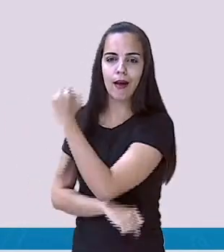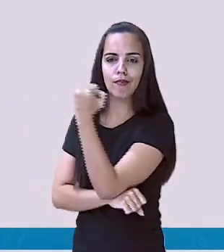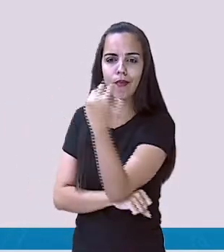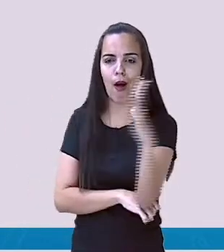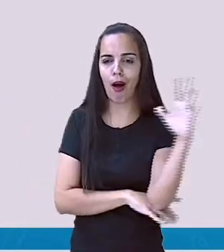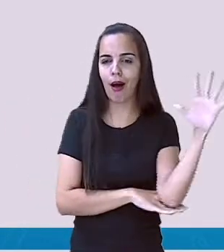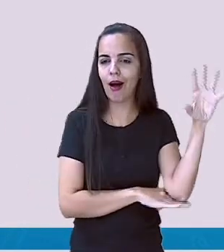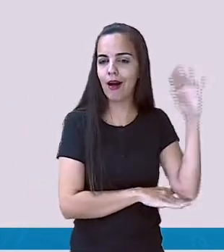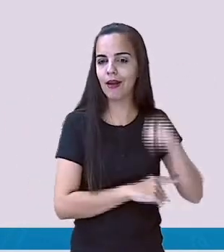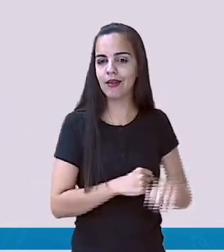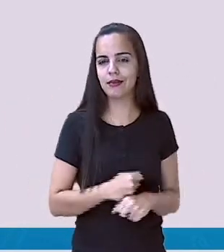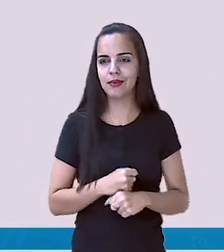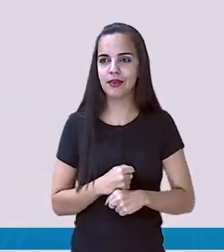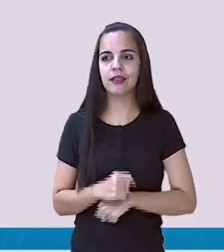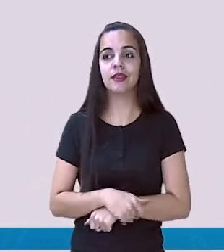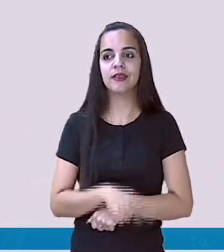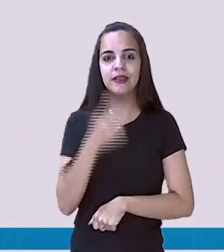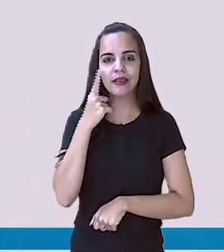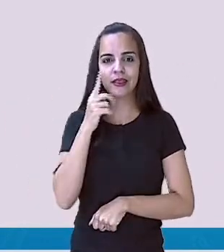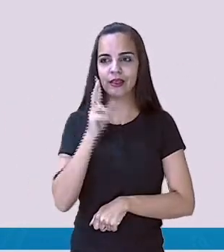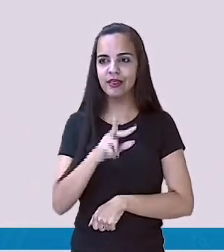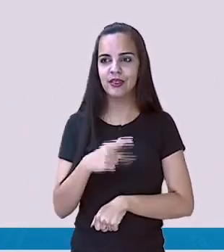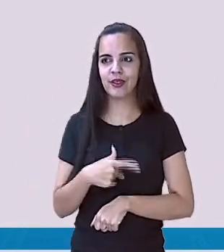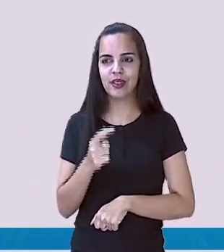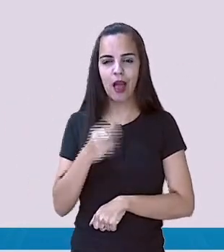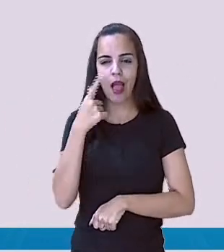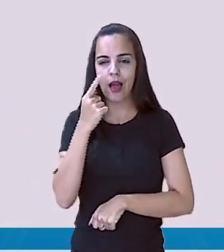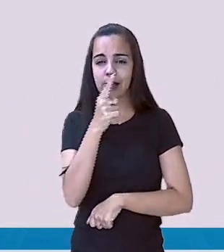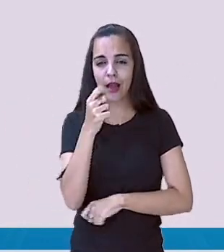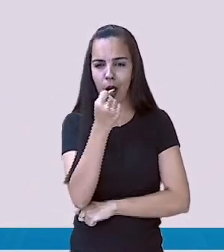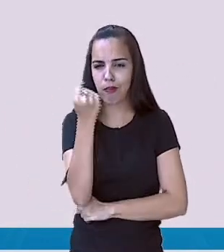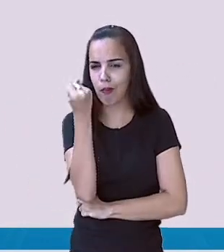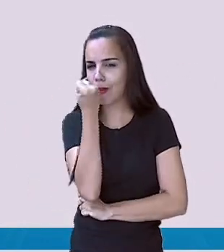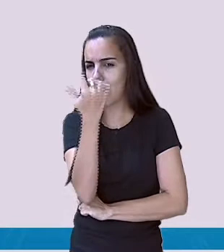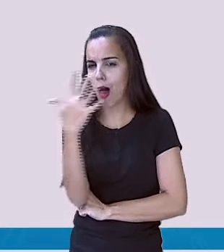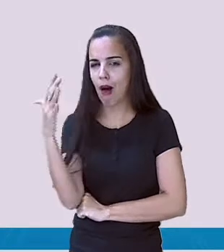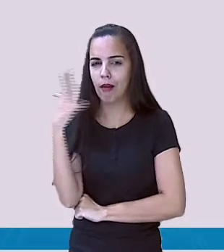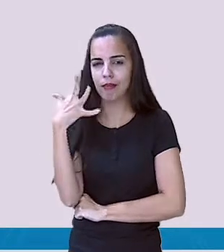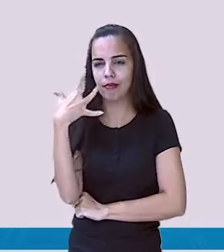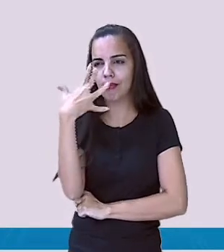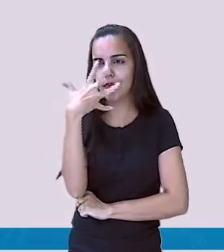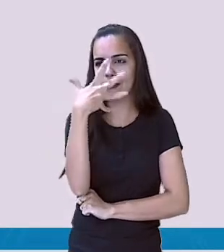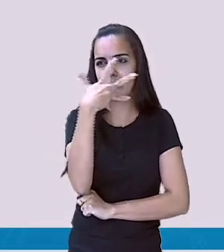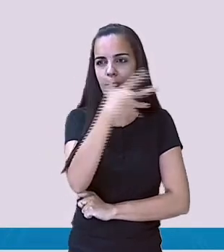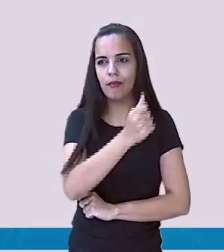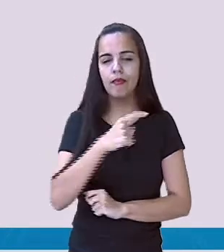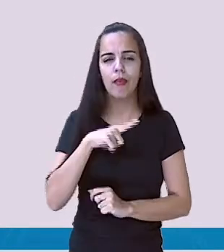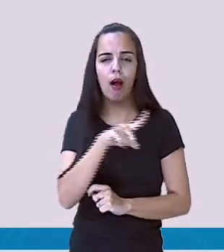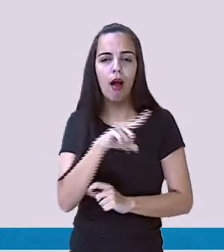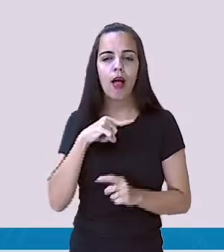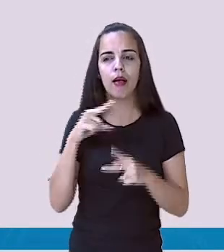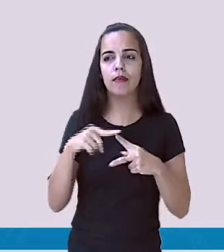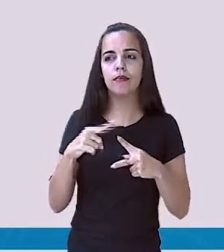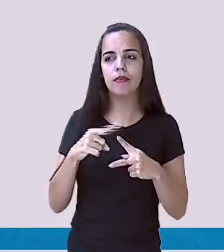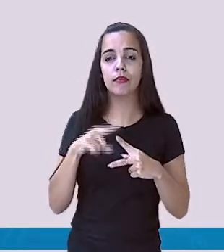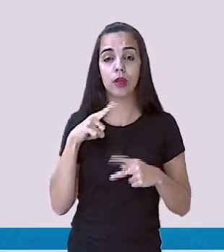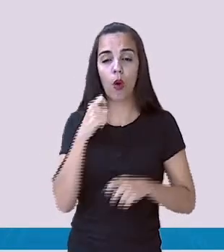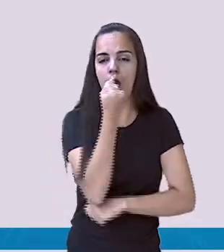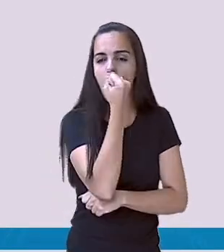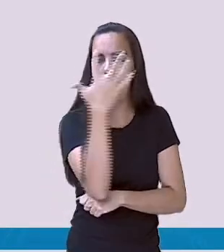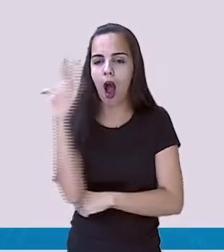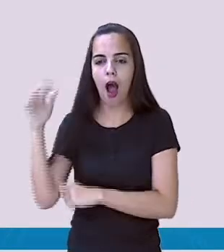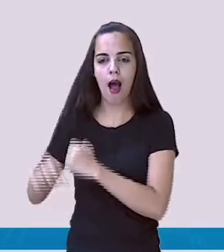florestas. Quando você olha, você fala, nossa, é uma paisagem de floresta. Sim. Por quê? Porque são caracterizadas com